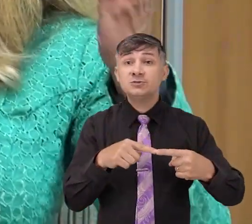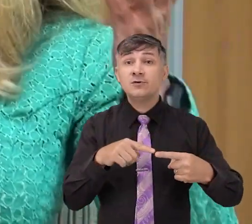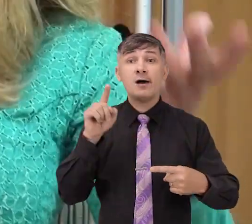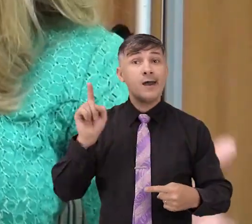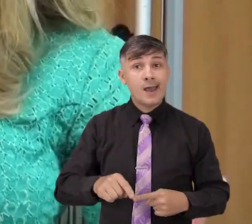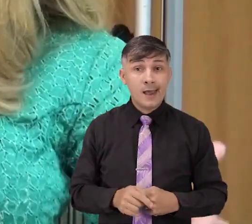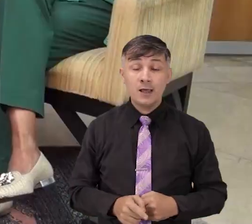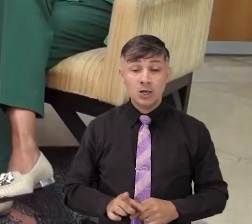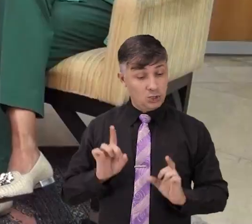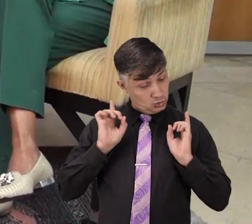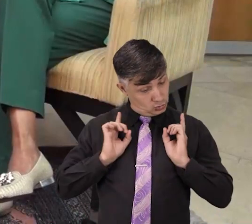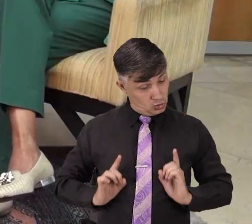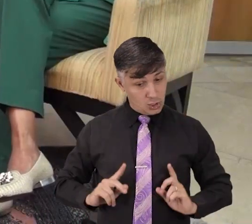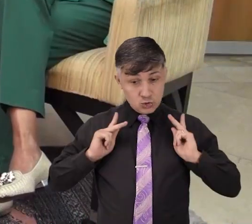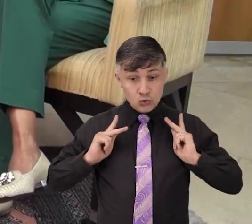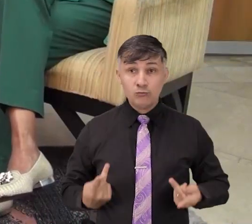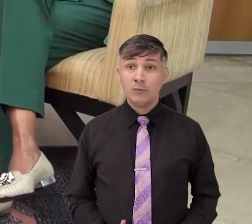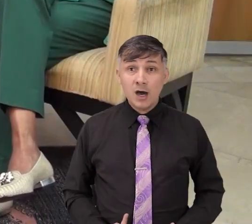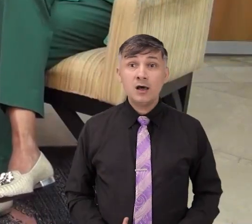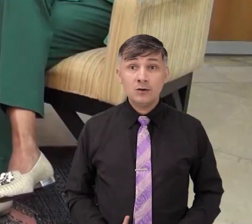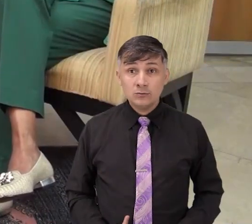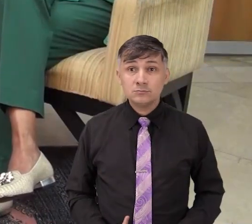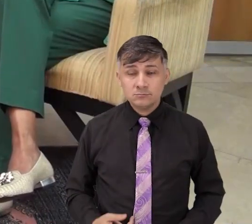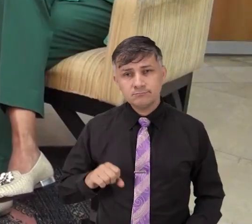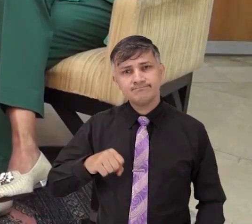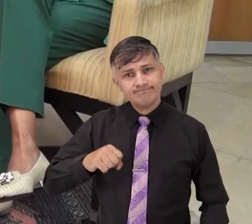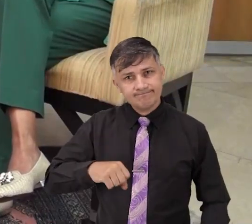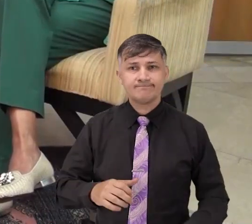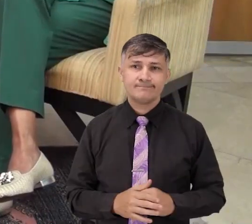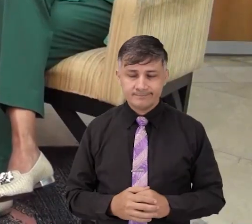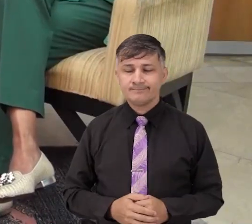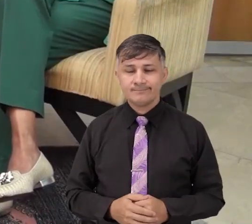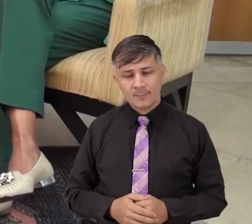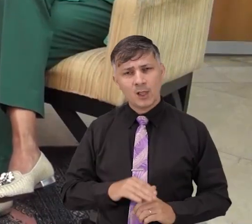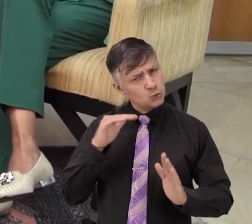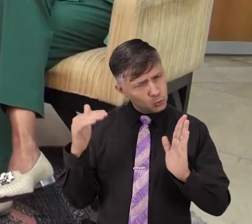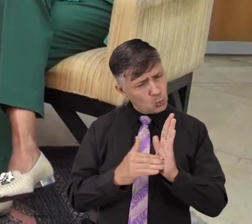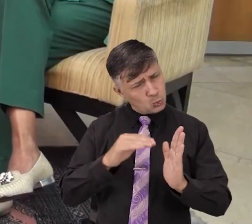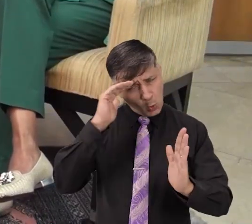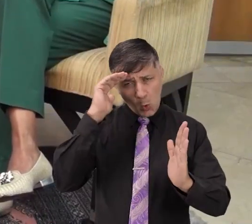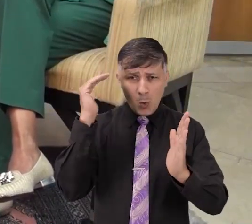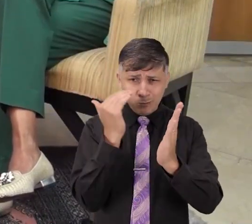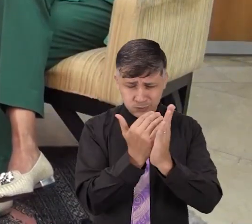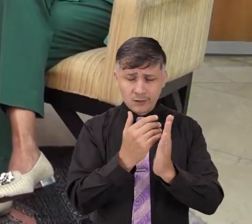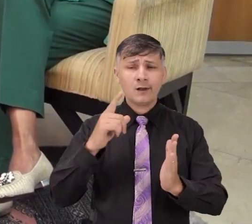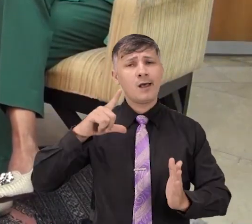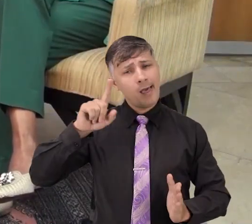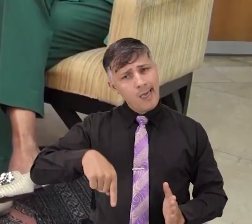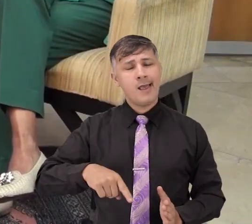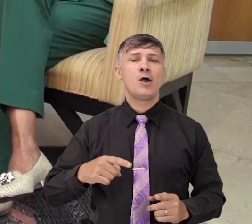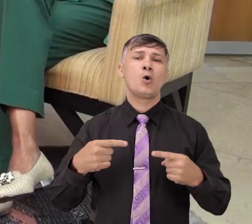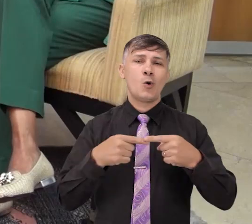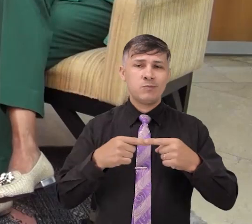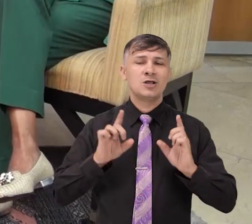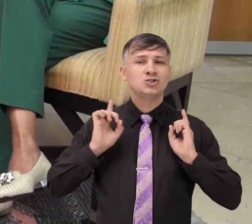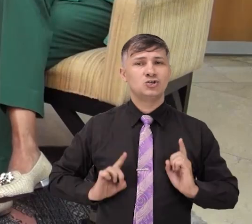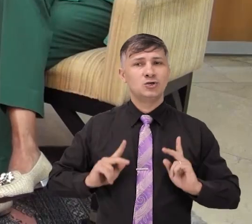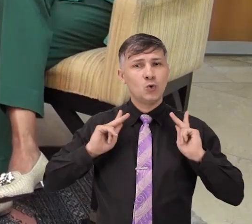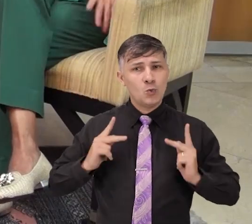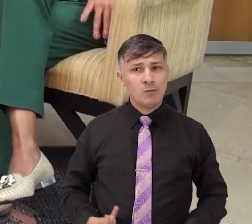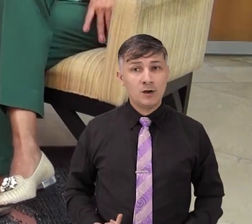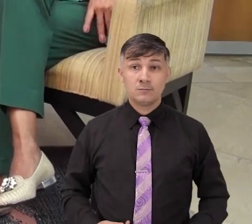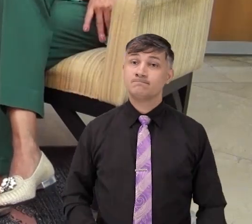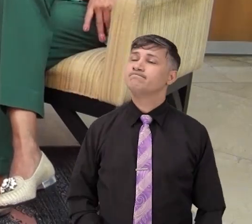né, os direitos humanos. Perfeito. Entendeu? Todo o pilar dela, ela foi construída em cima disso. Agora,